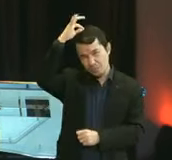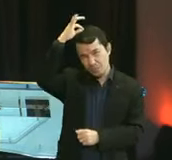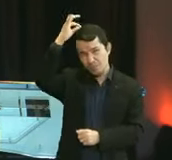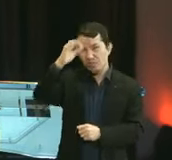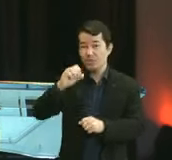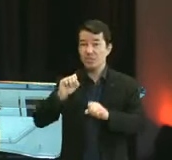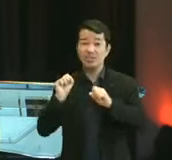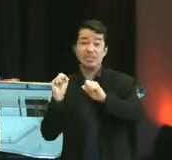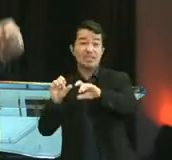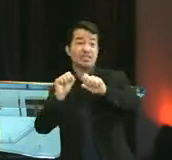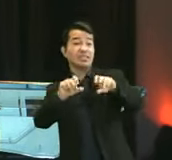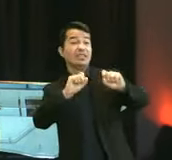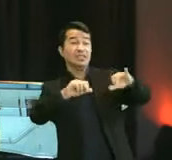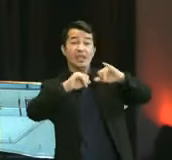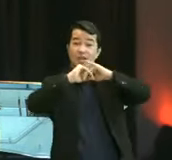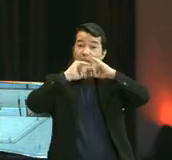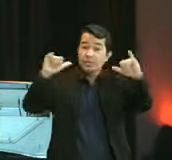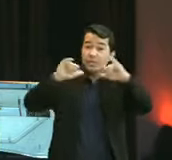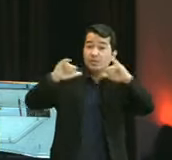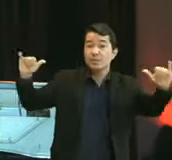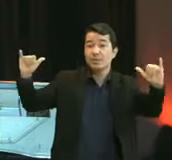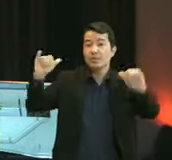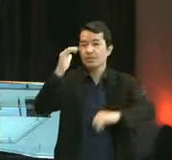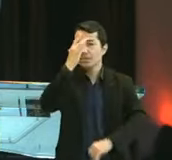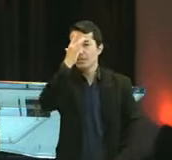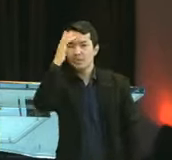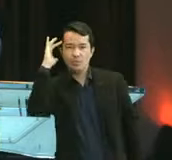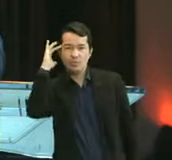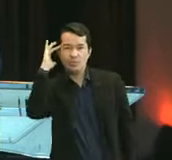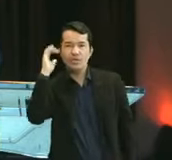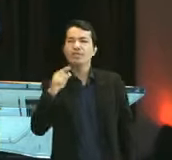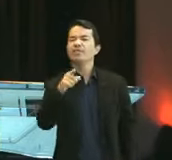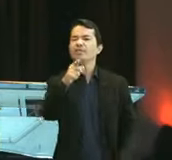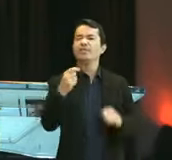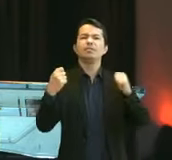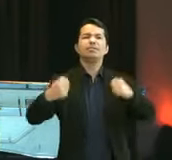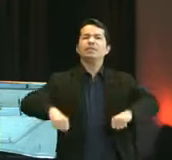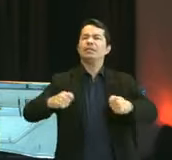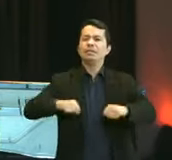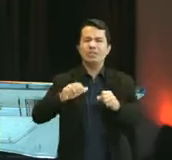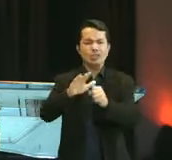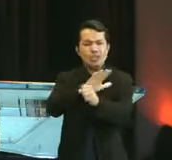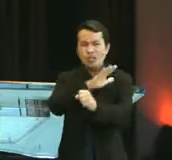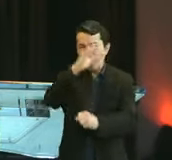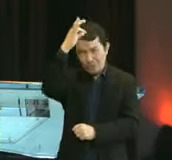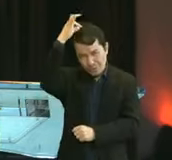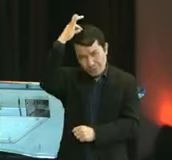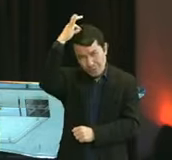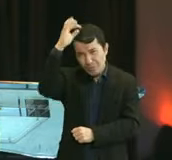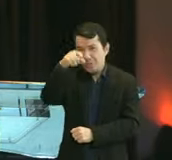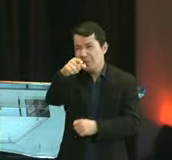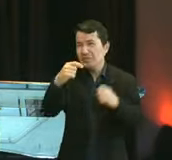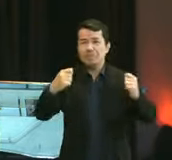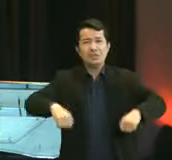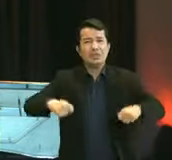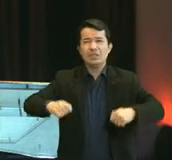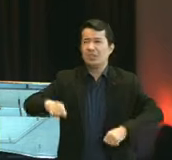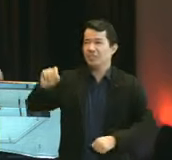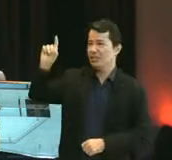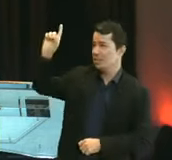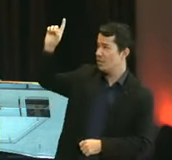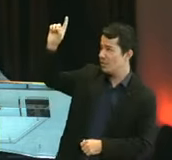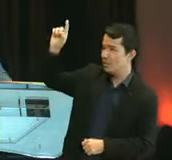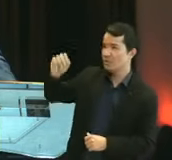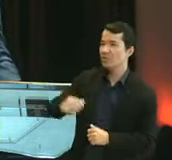Espírito Santo para, sim, tomar boas decisões. Você precisa de Deus. A